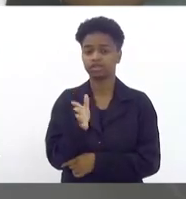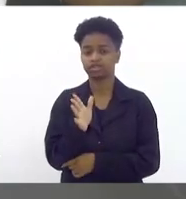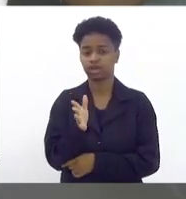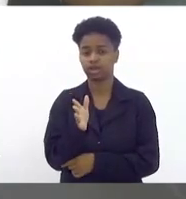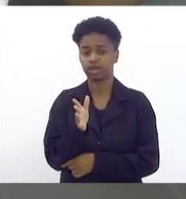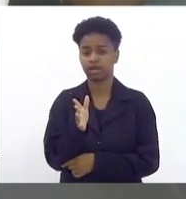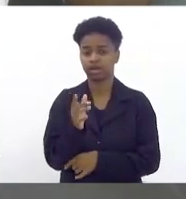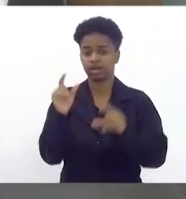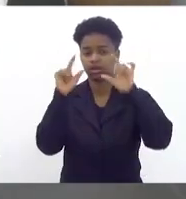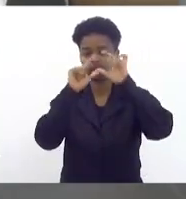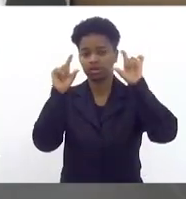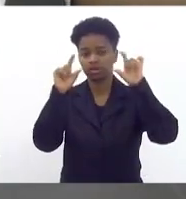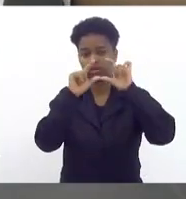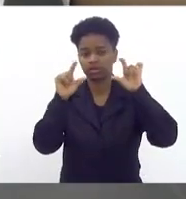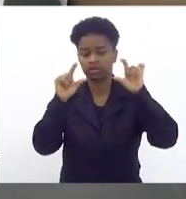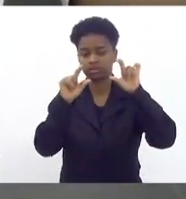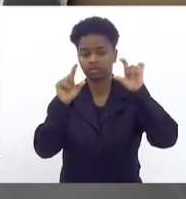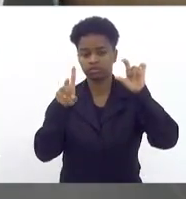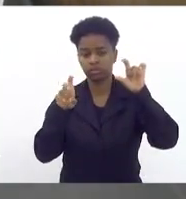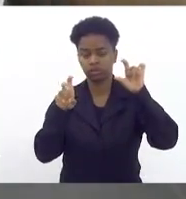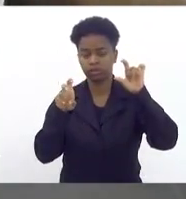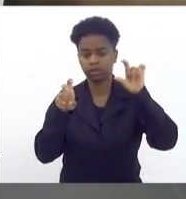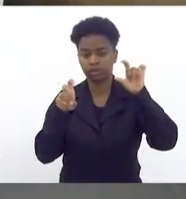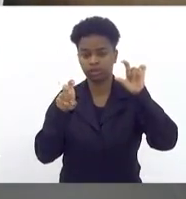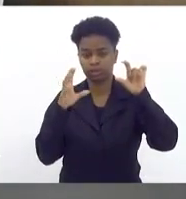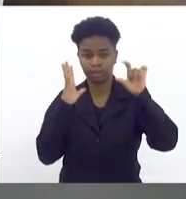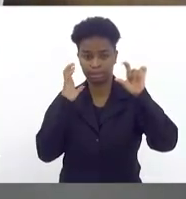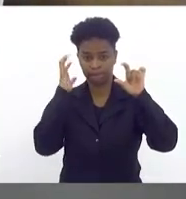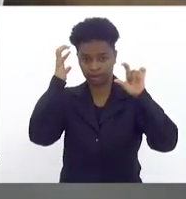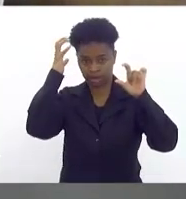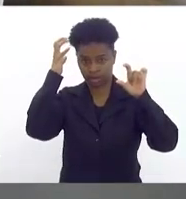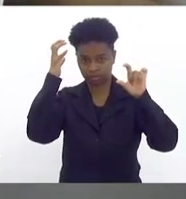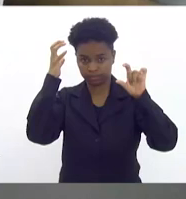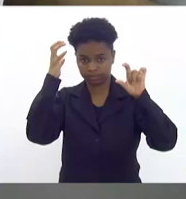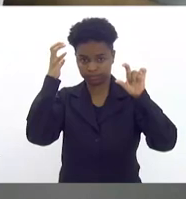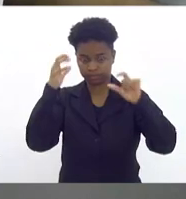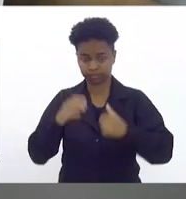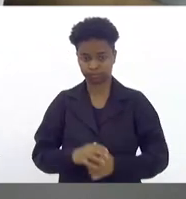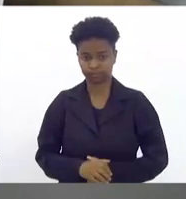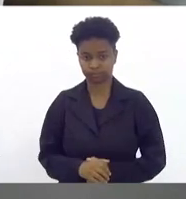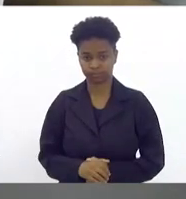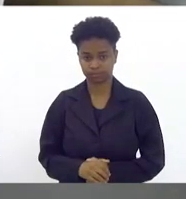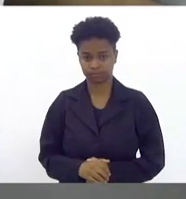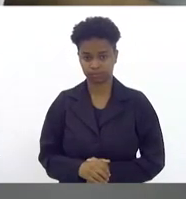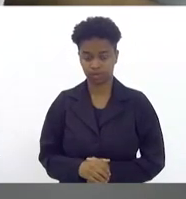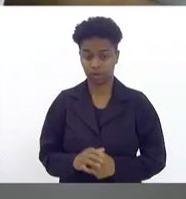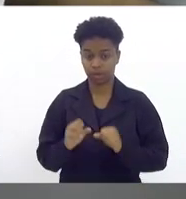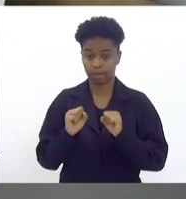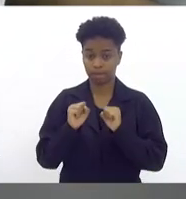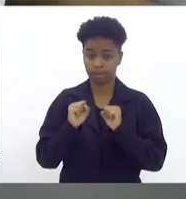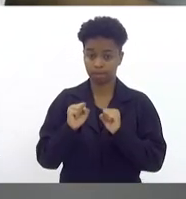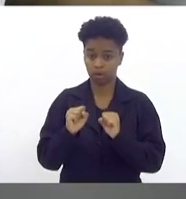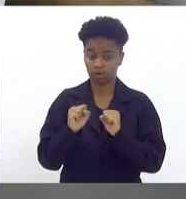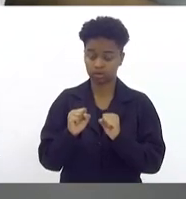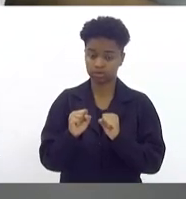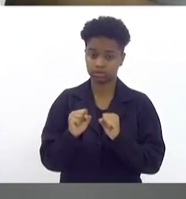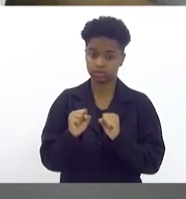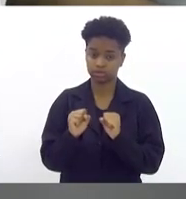lá em cima da questão da Marielle Franco, poderia ser,